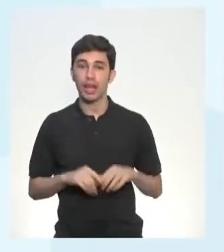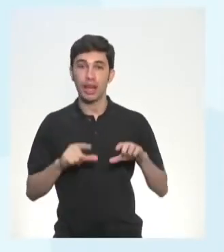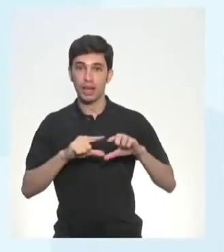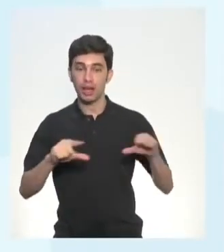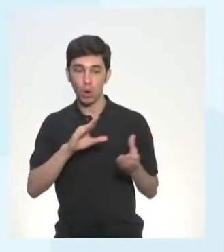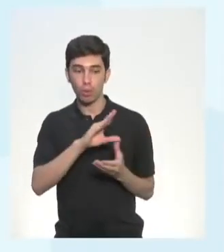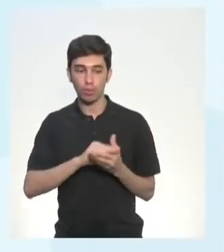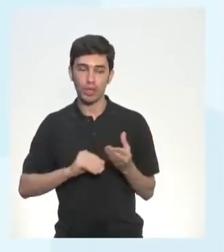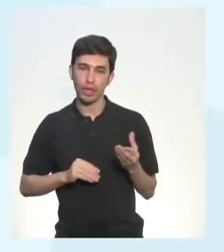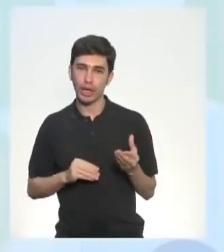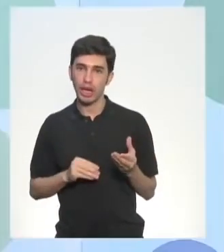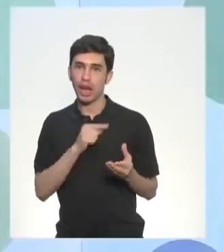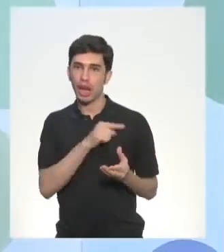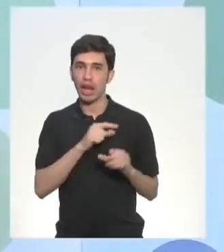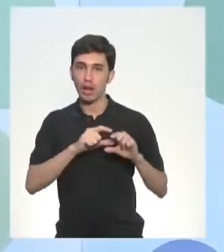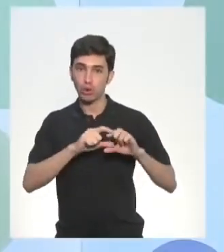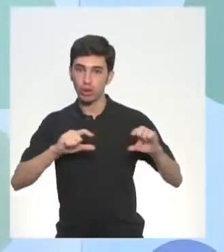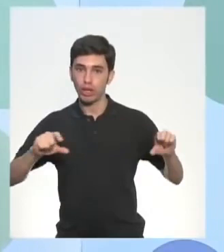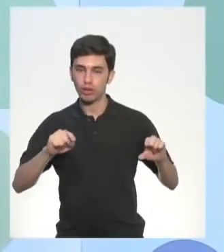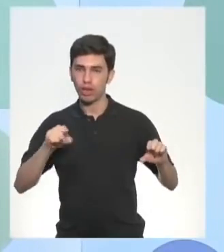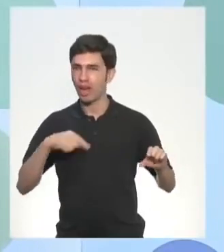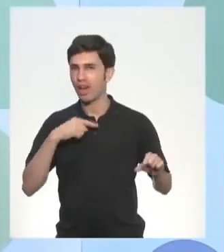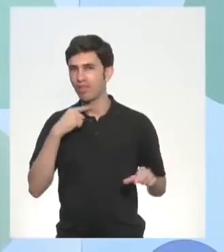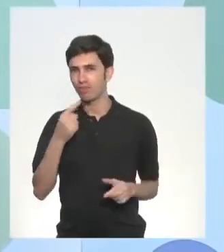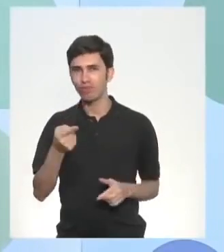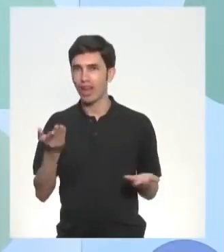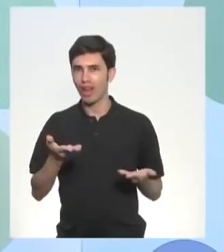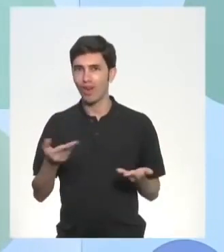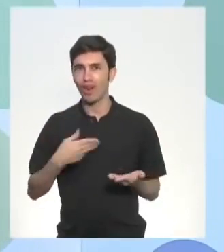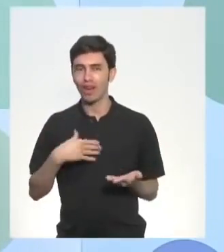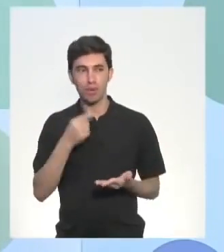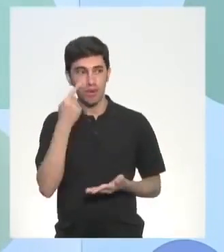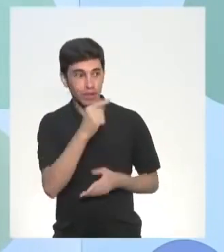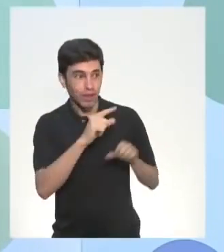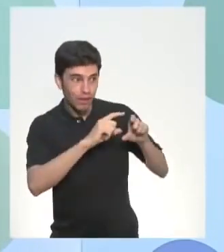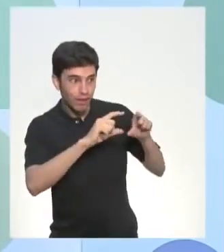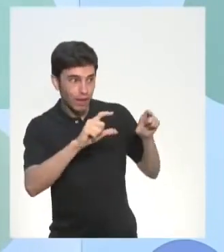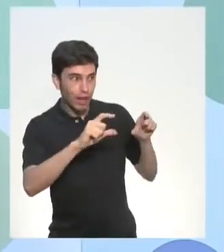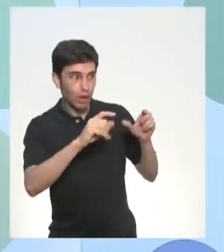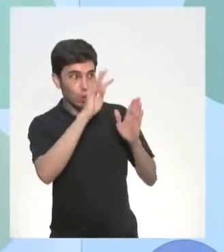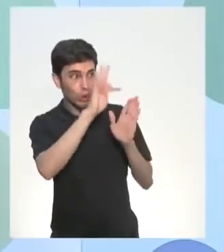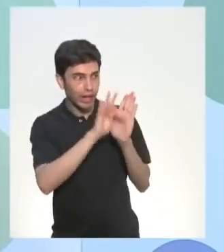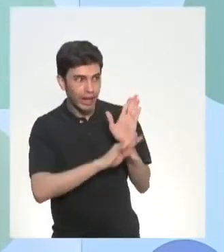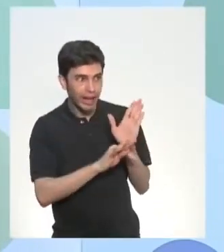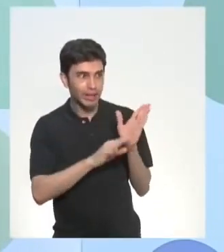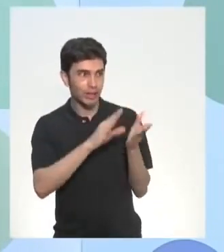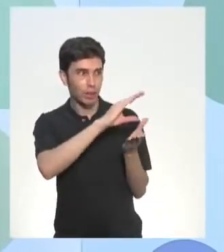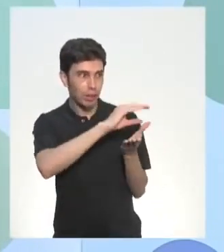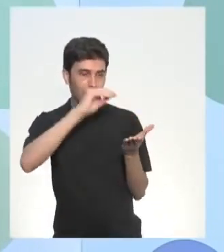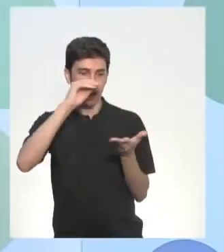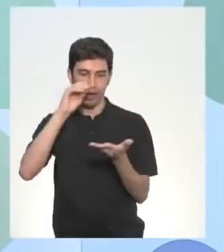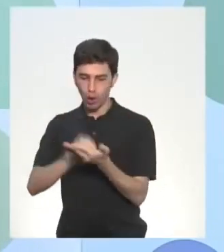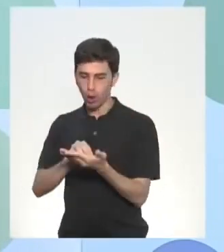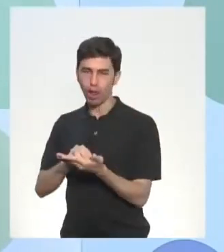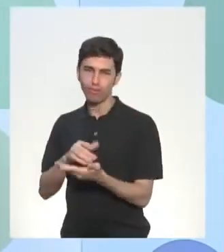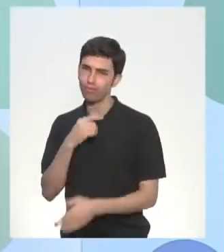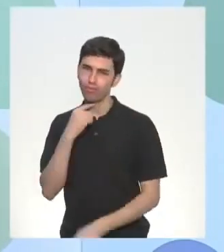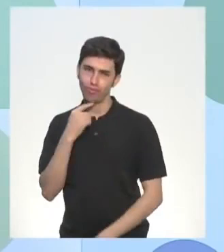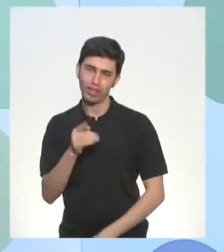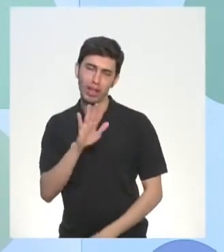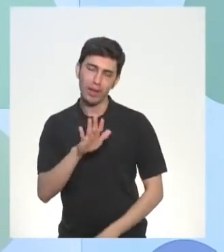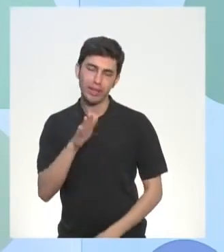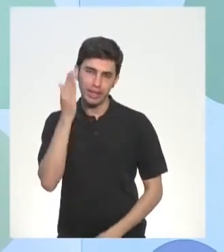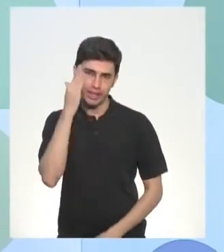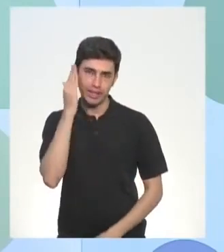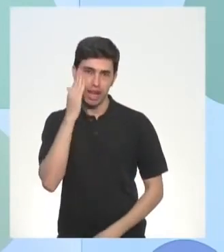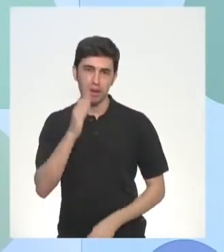isso. Bom, essa daí vai ficar bem difícil reescrever a passagem, porque a gente teria que retomar o texto. E se retomar o texto, a gente vai dar a resposta da